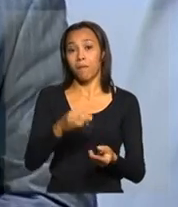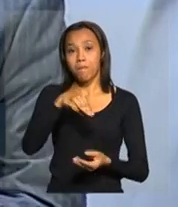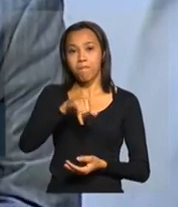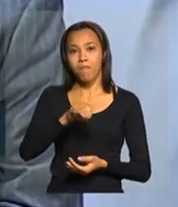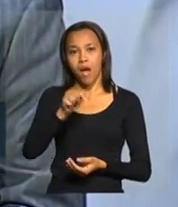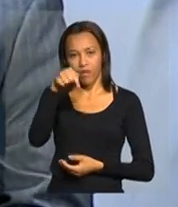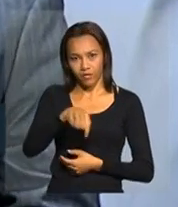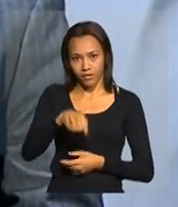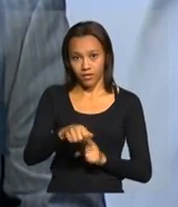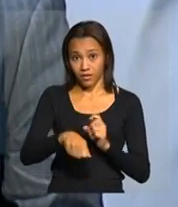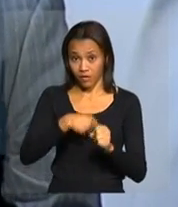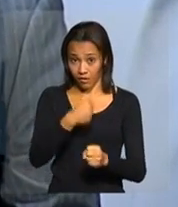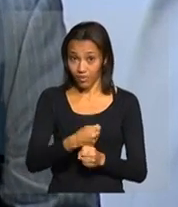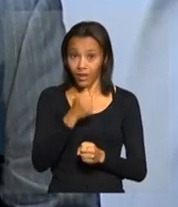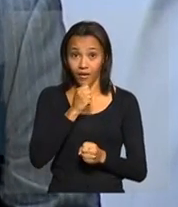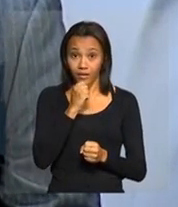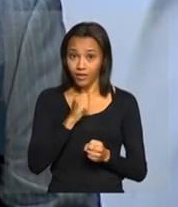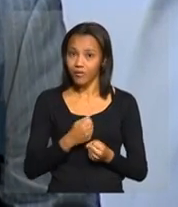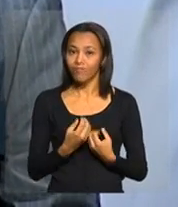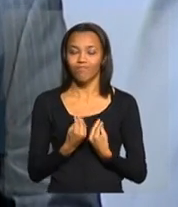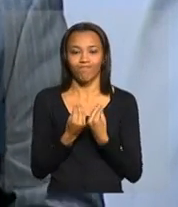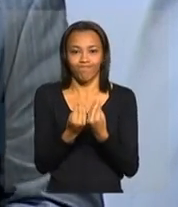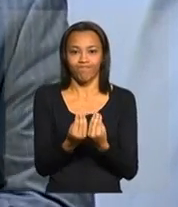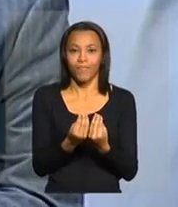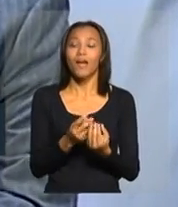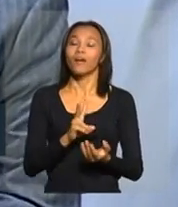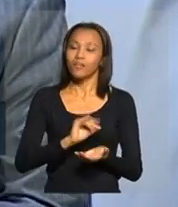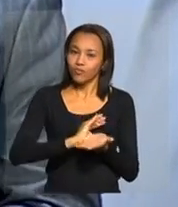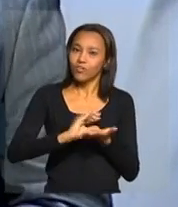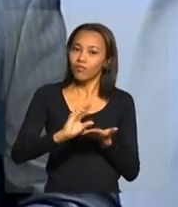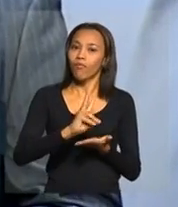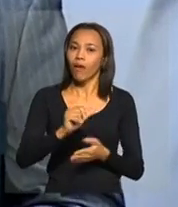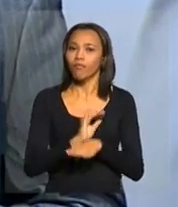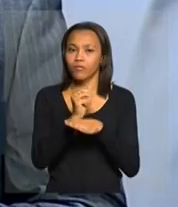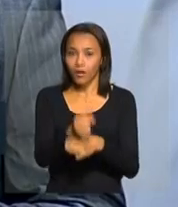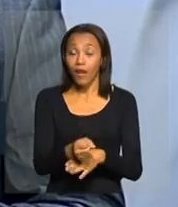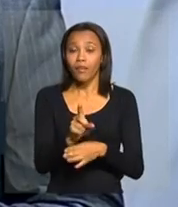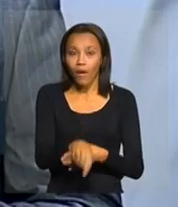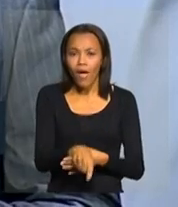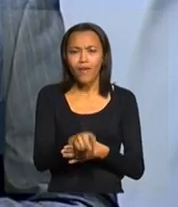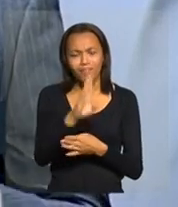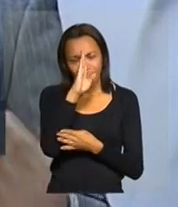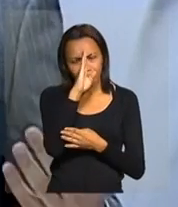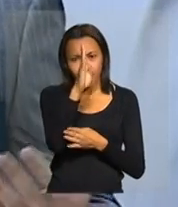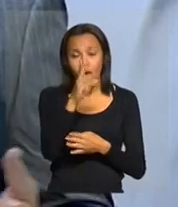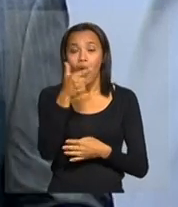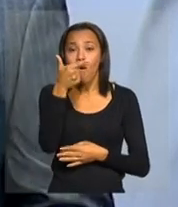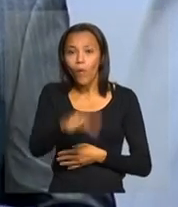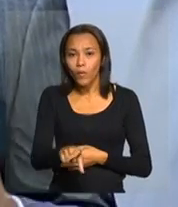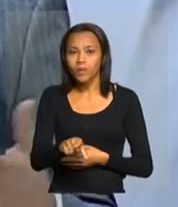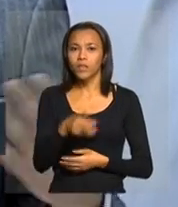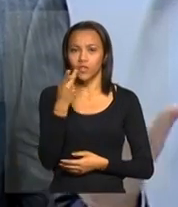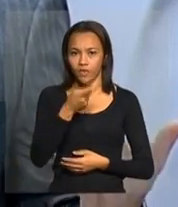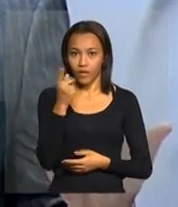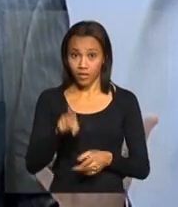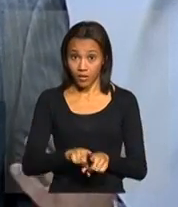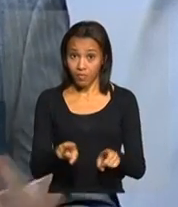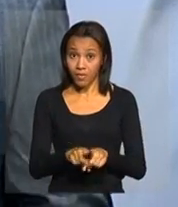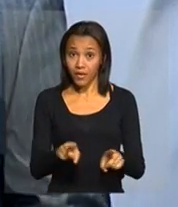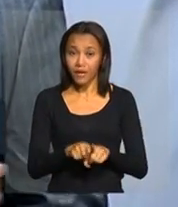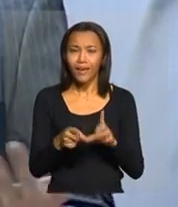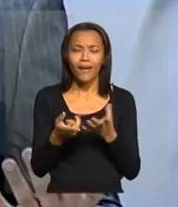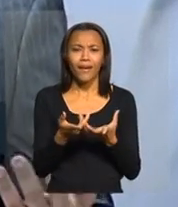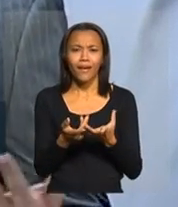ano, que ainda não impactaram fortemente nesse crescimento. Então, essa é uma questão fundamental. A outra são características